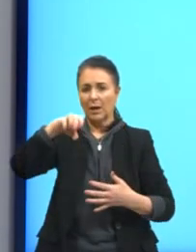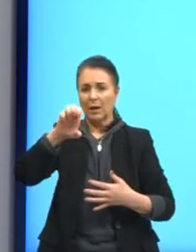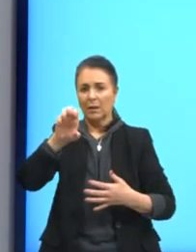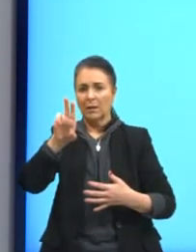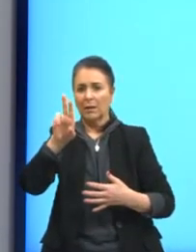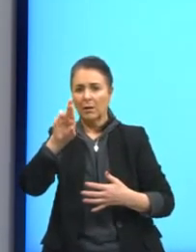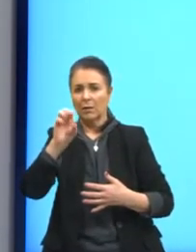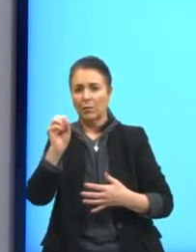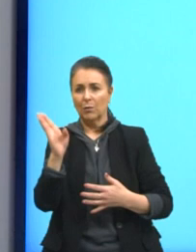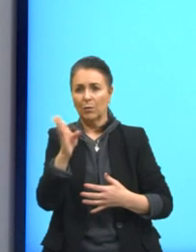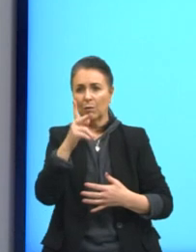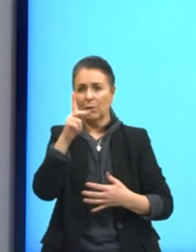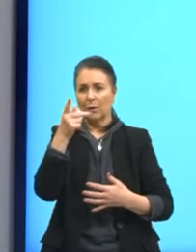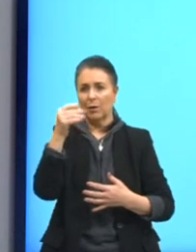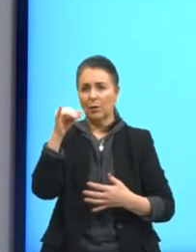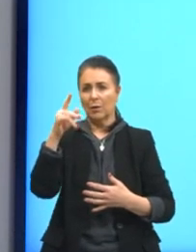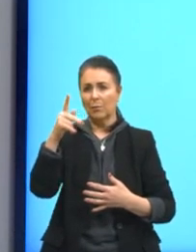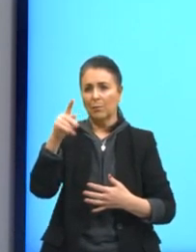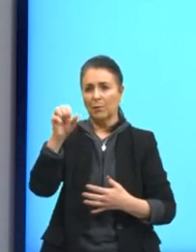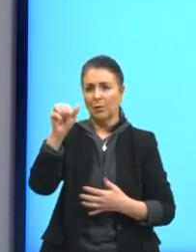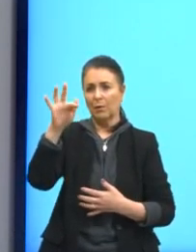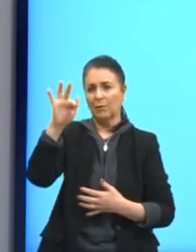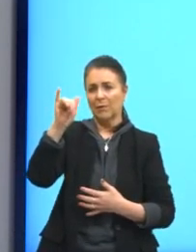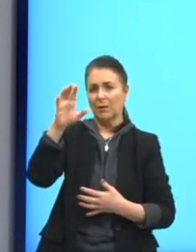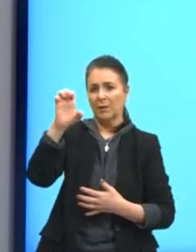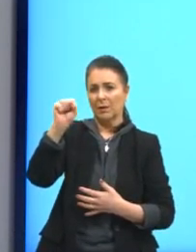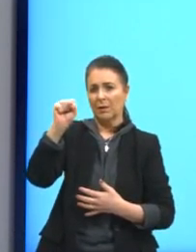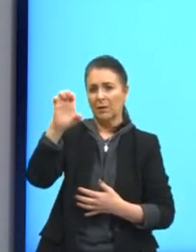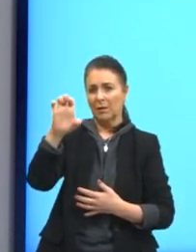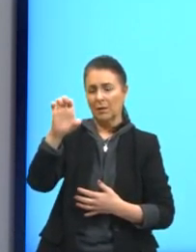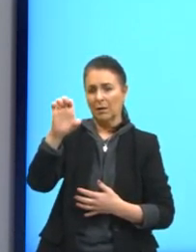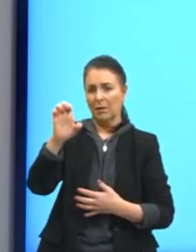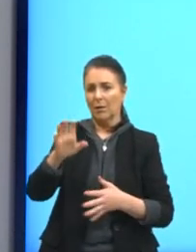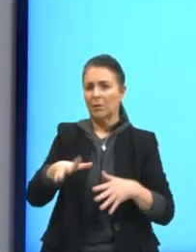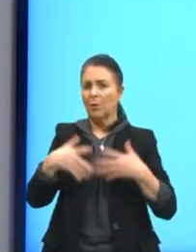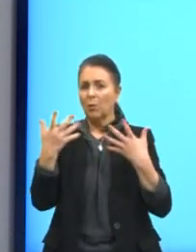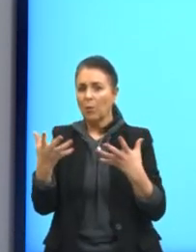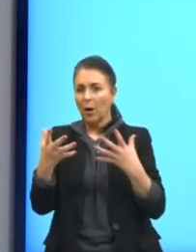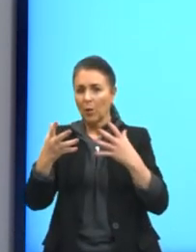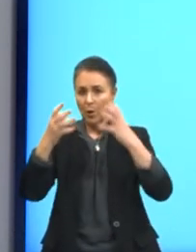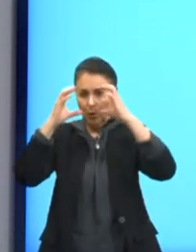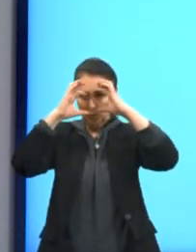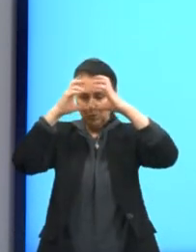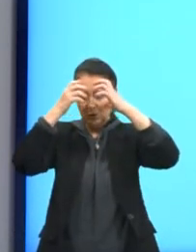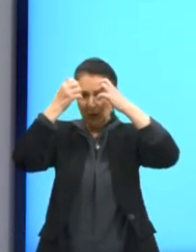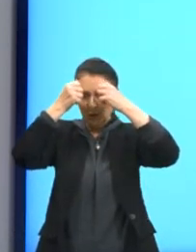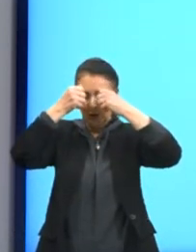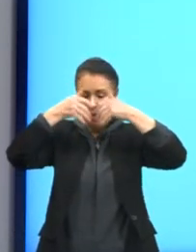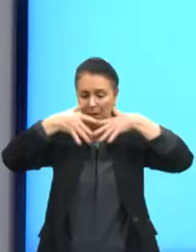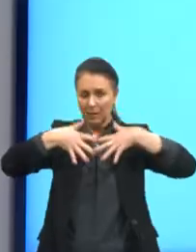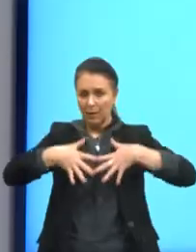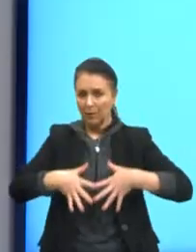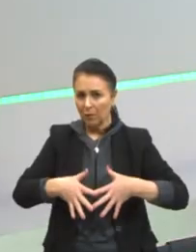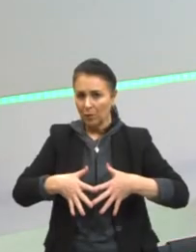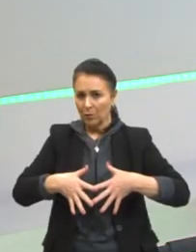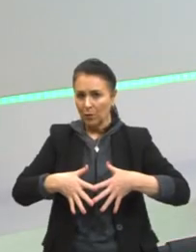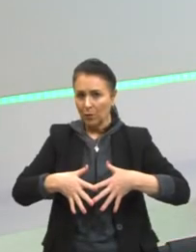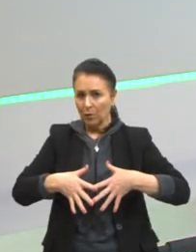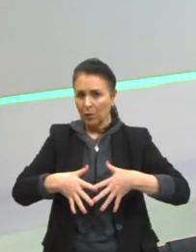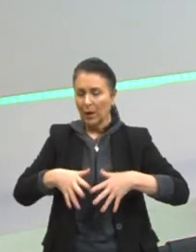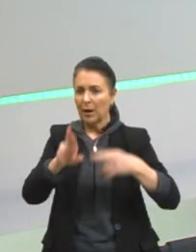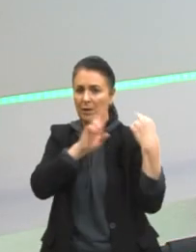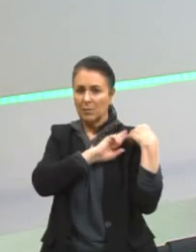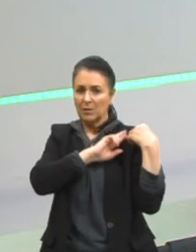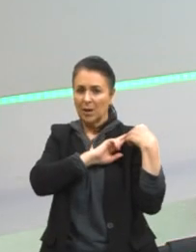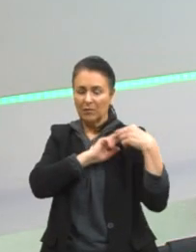do hipotálamo no encéfalo também então qual região específica a gente do sistema nervoso que vai coordenar o reflexo